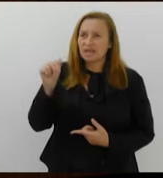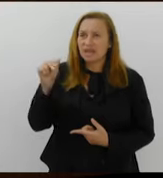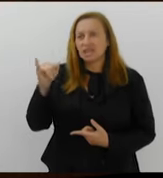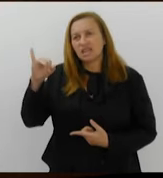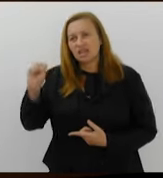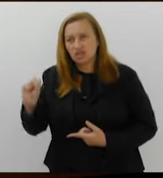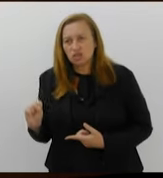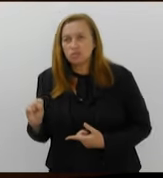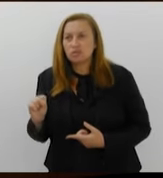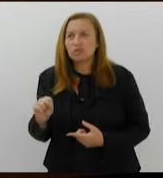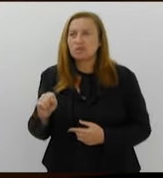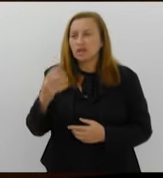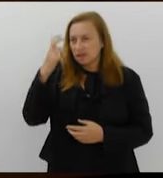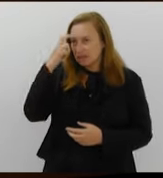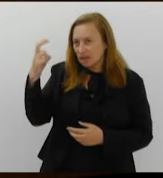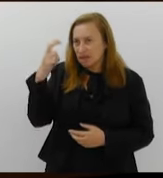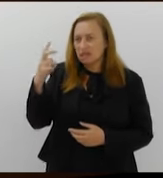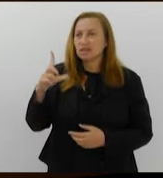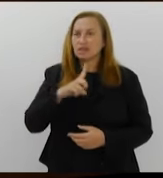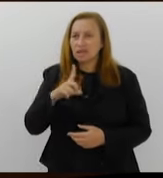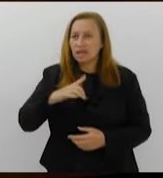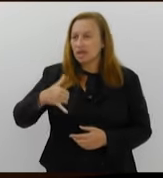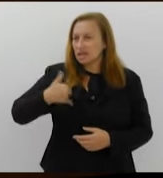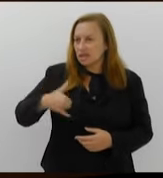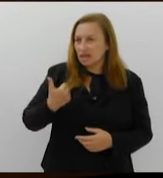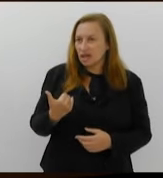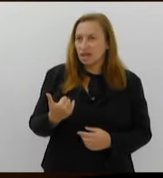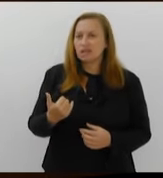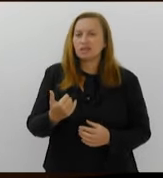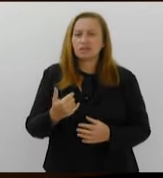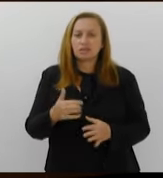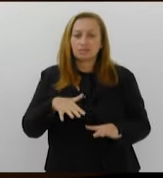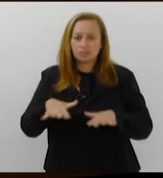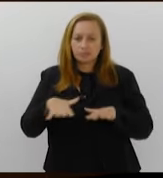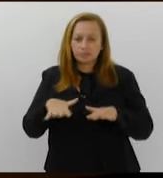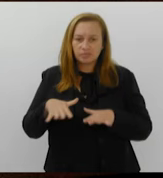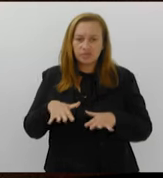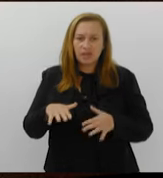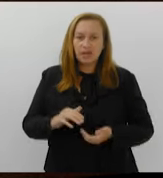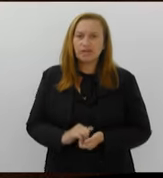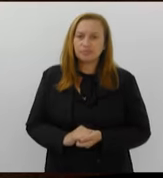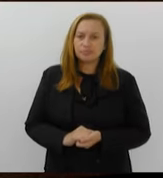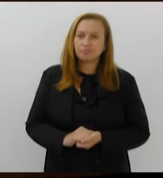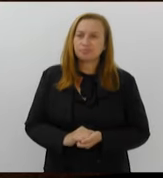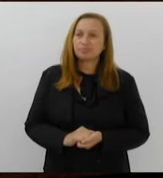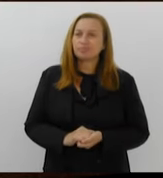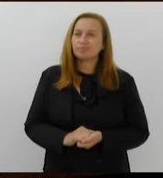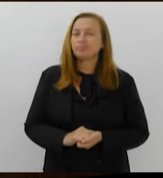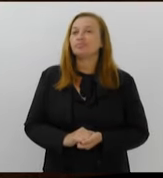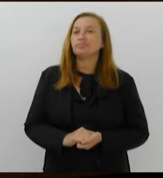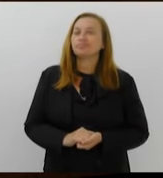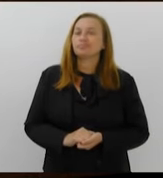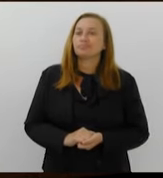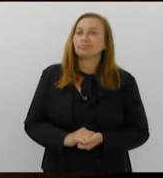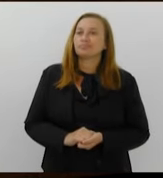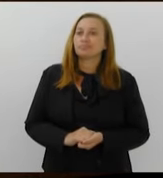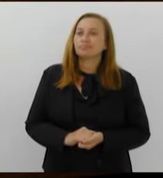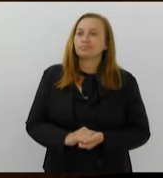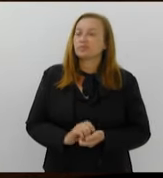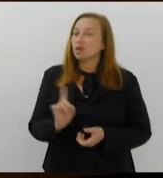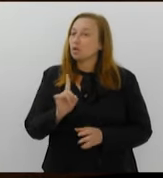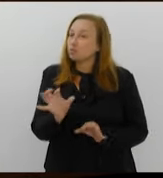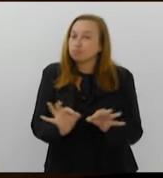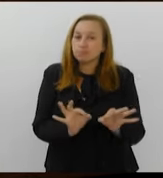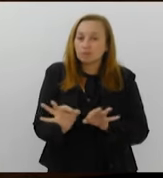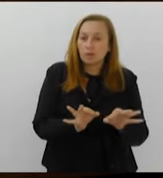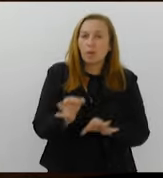inteligente, tem todas as dificuldades, inclusive na questão da mobilidade, de ambientes que não são devidamente preparados